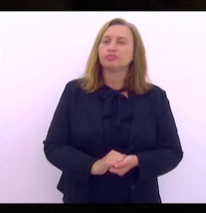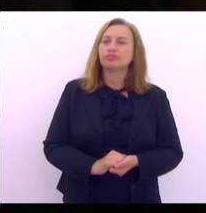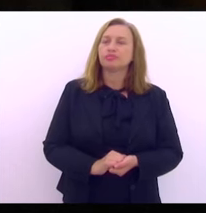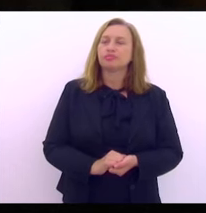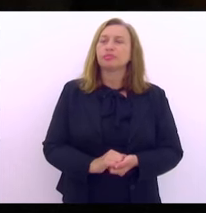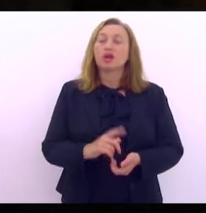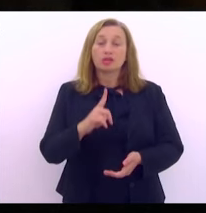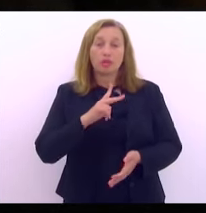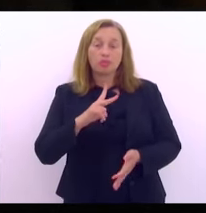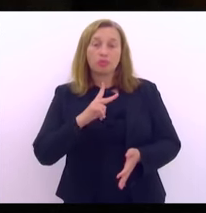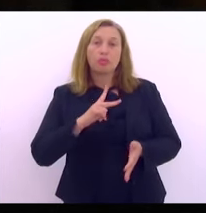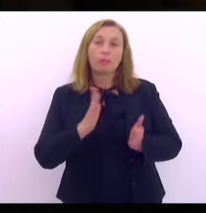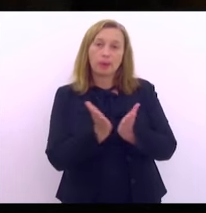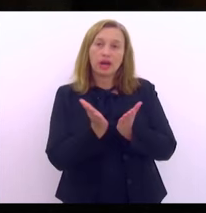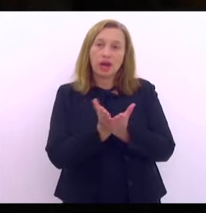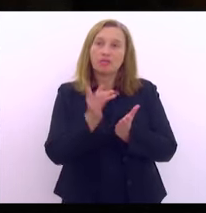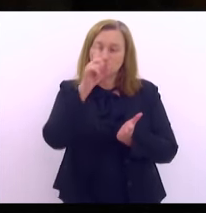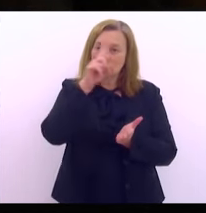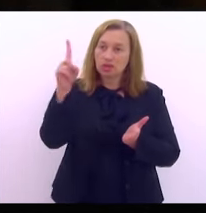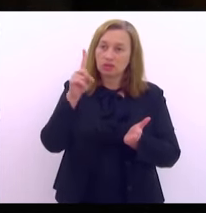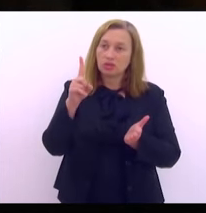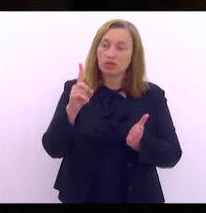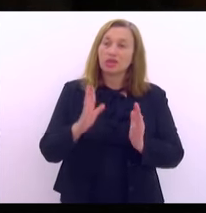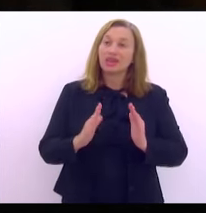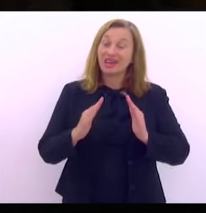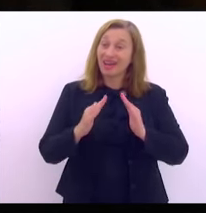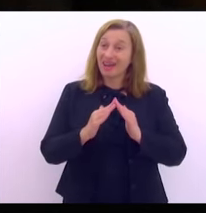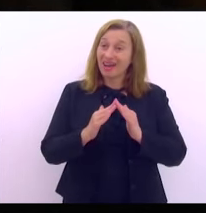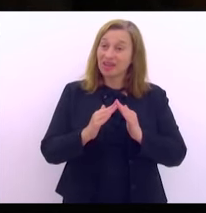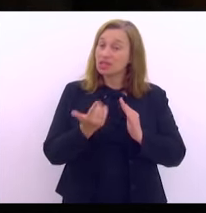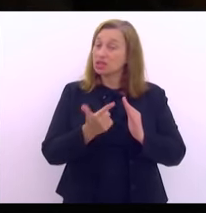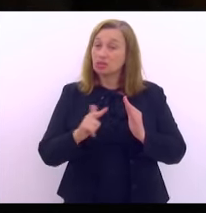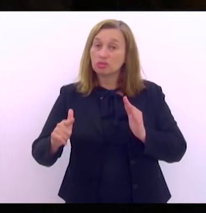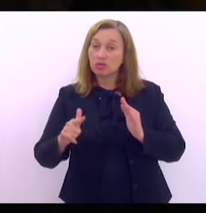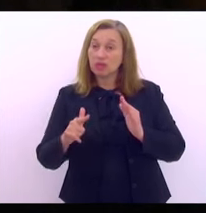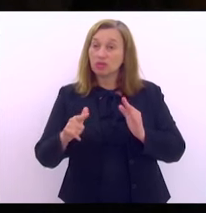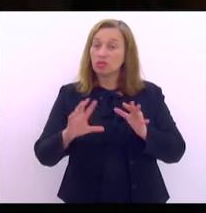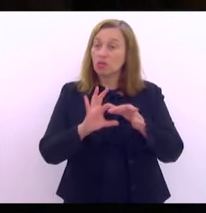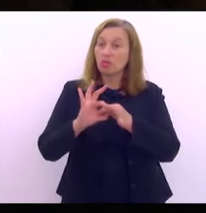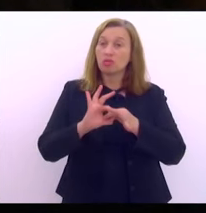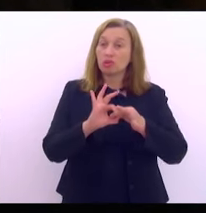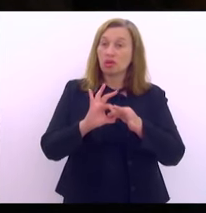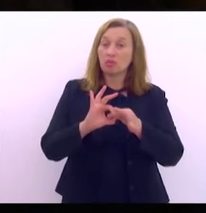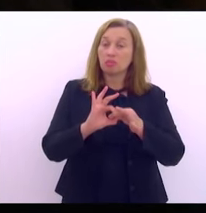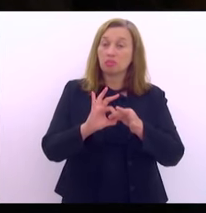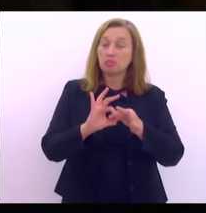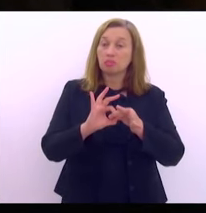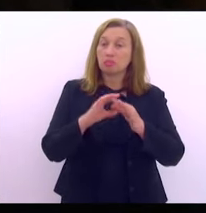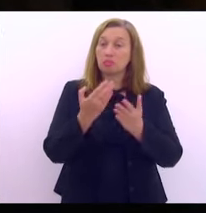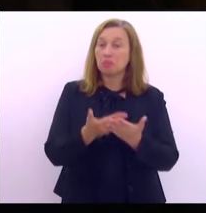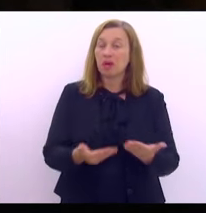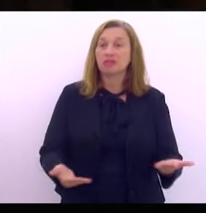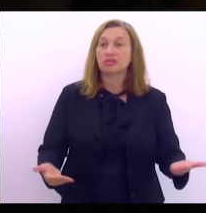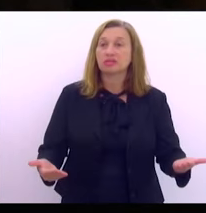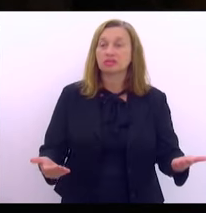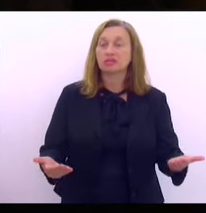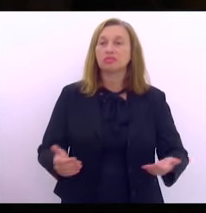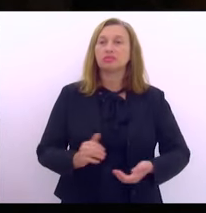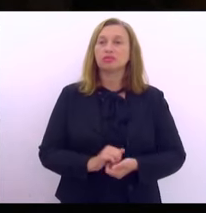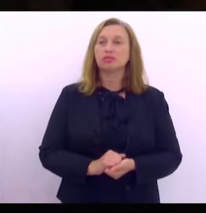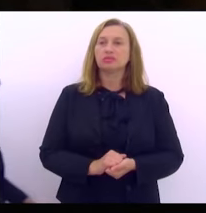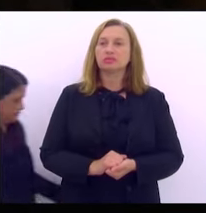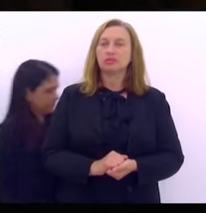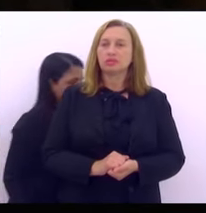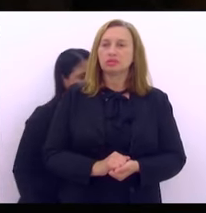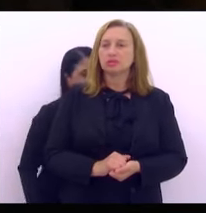Bíblia, que a casa desunida cai, desaba. E é